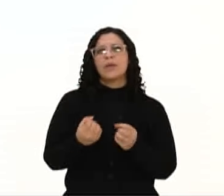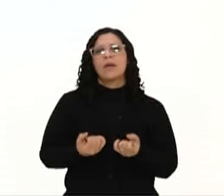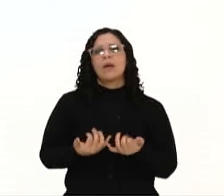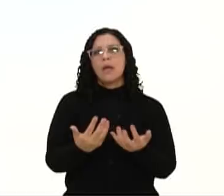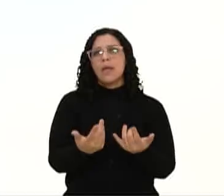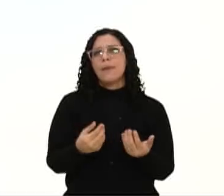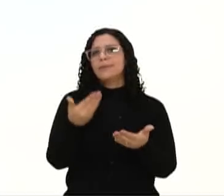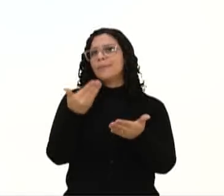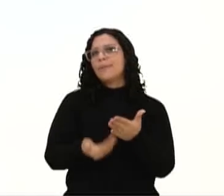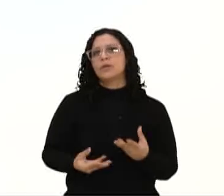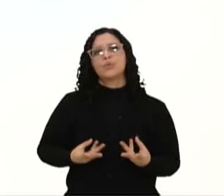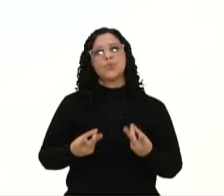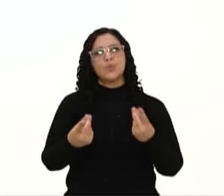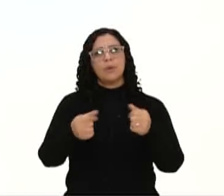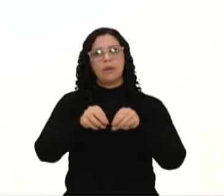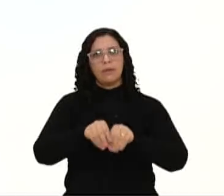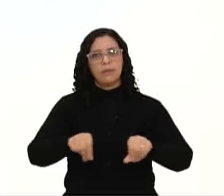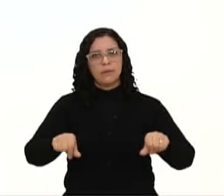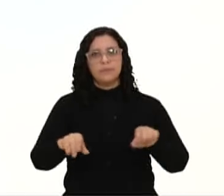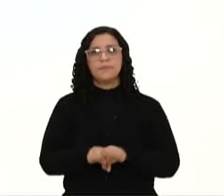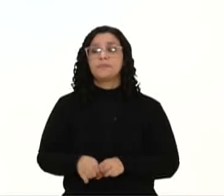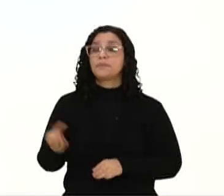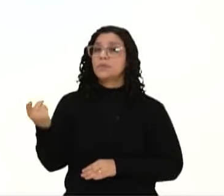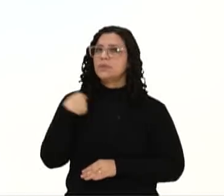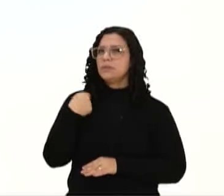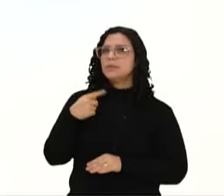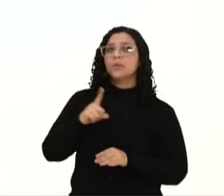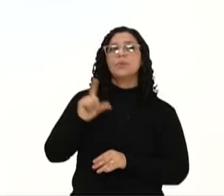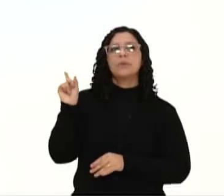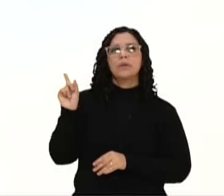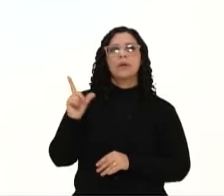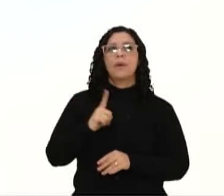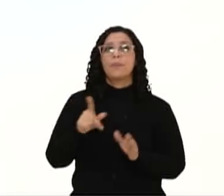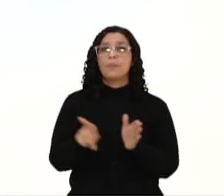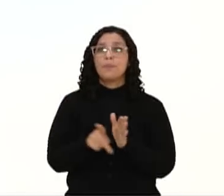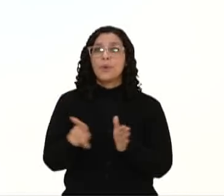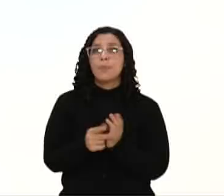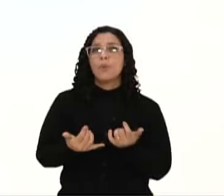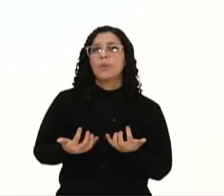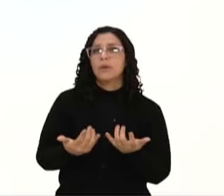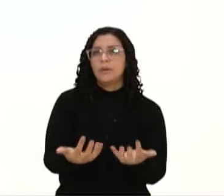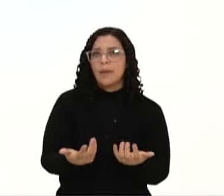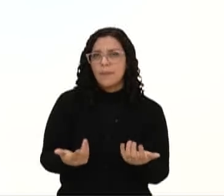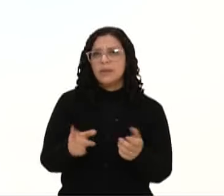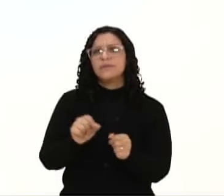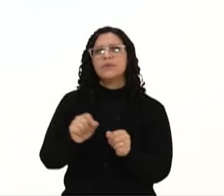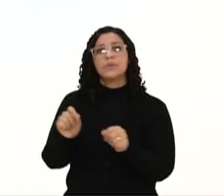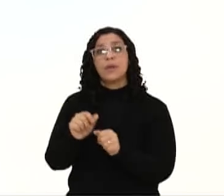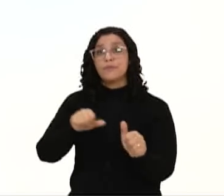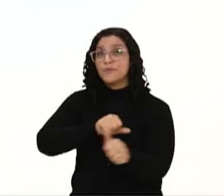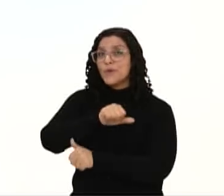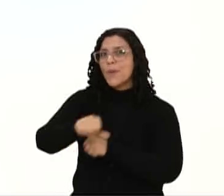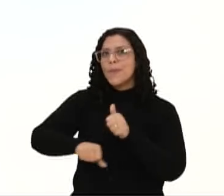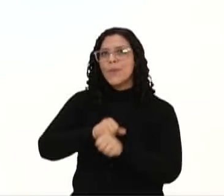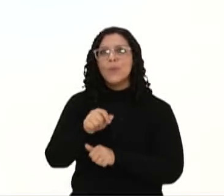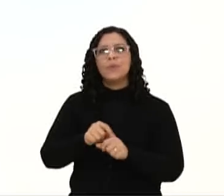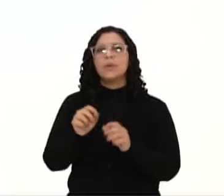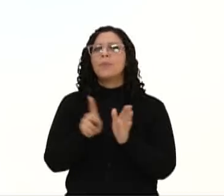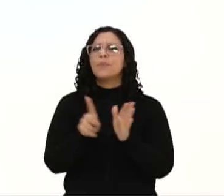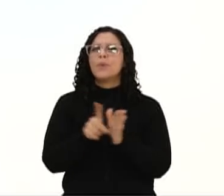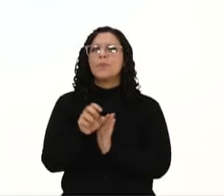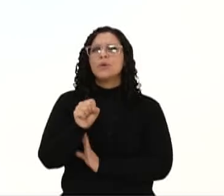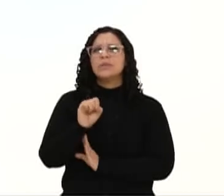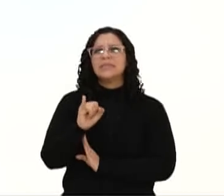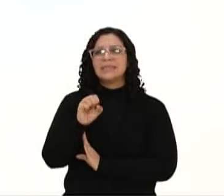acaba perdendo. Consequências ali nós vamos ter o quê em relação às queimadas? Alteração no equilíbrio dos